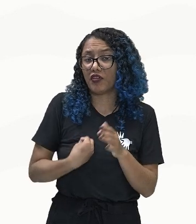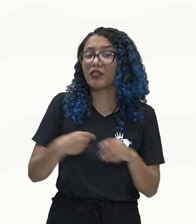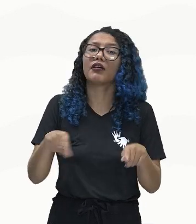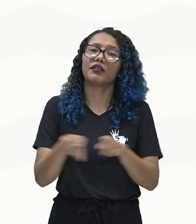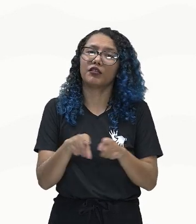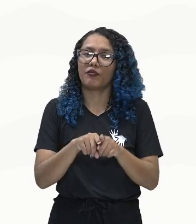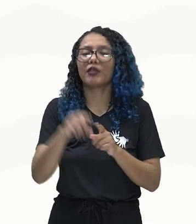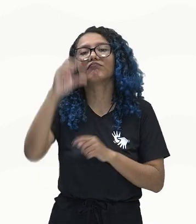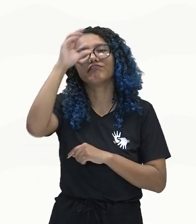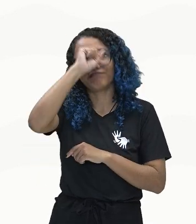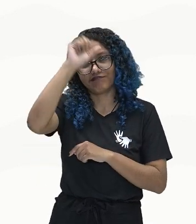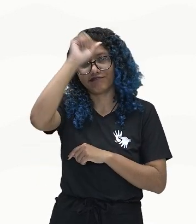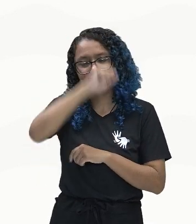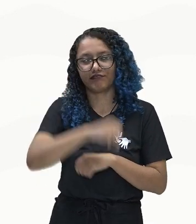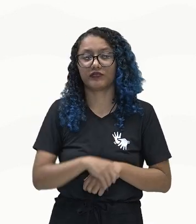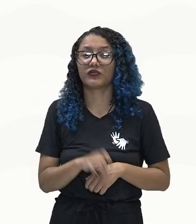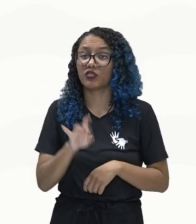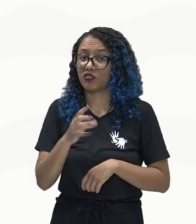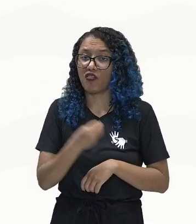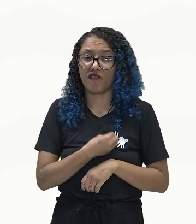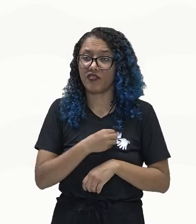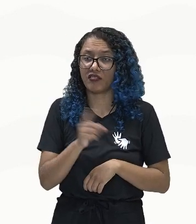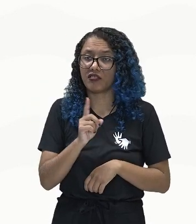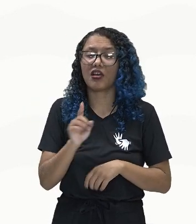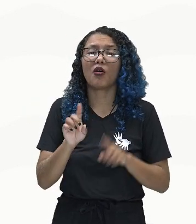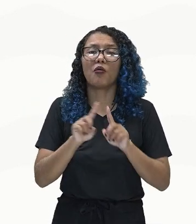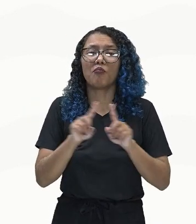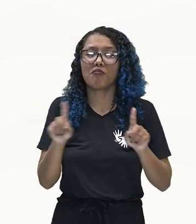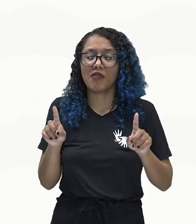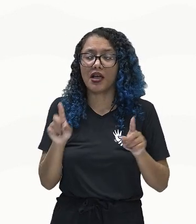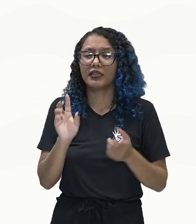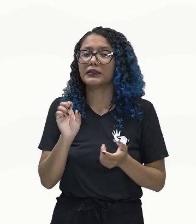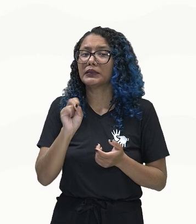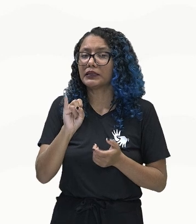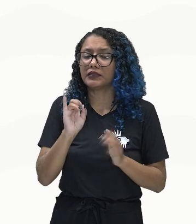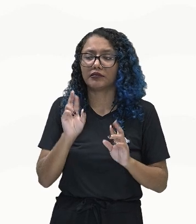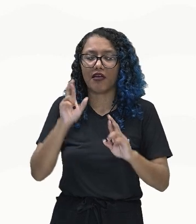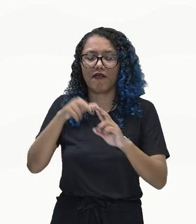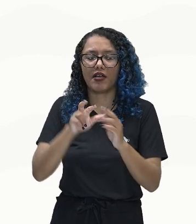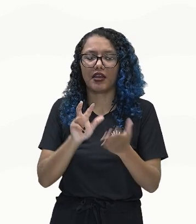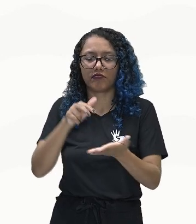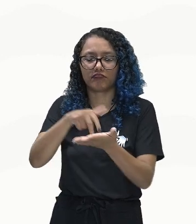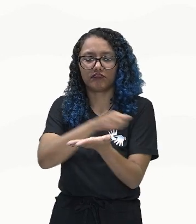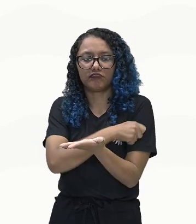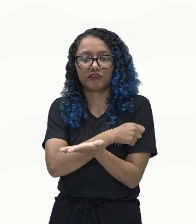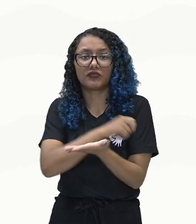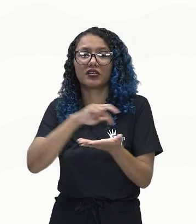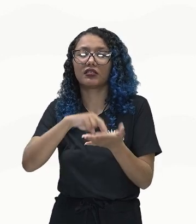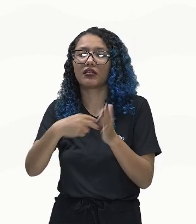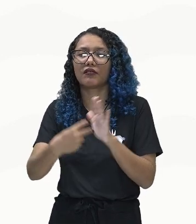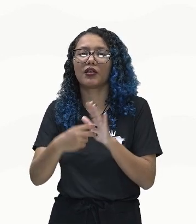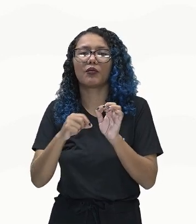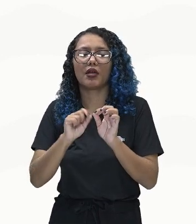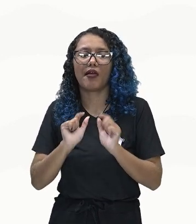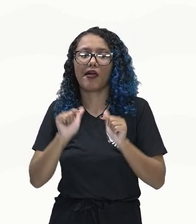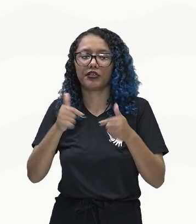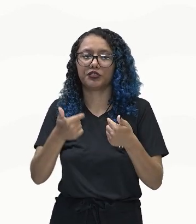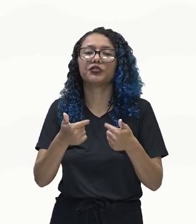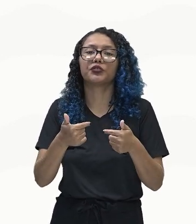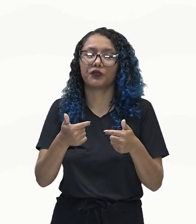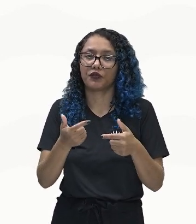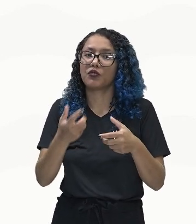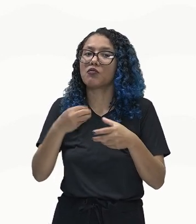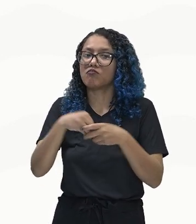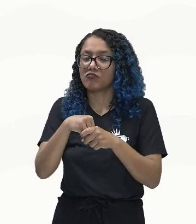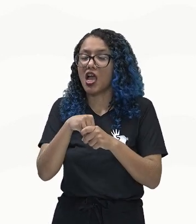comentado, não somente da vida, né? Mas quando a gente fala do protagonismo estudantil, a gente também está falando de um ser ativo da